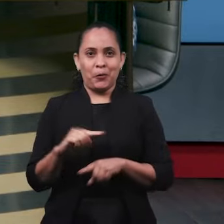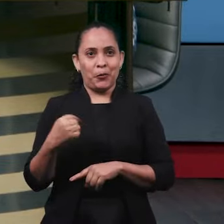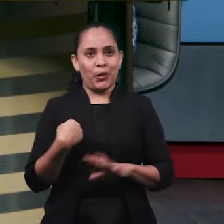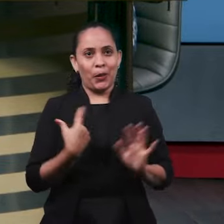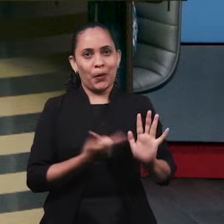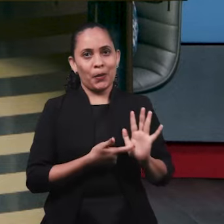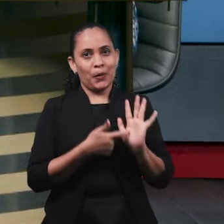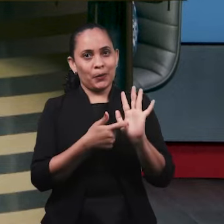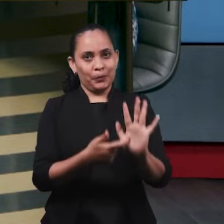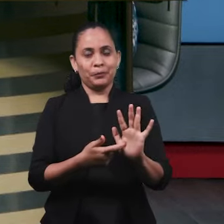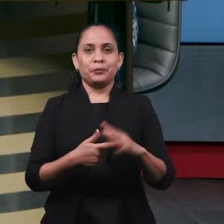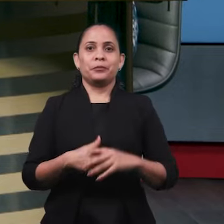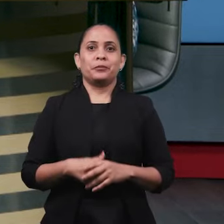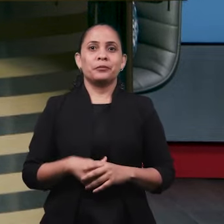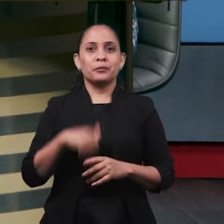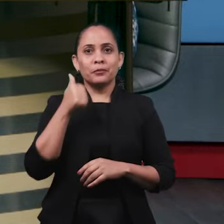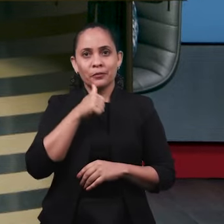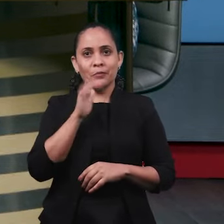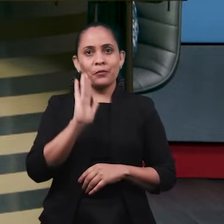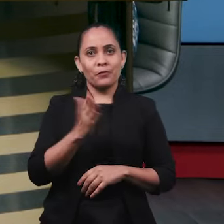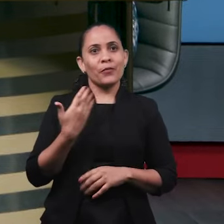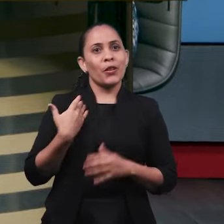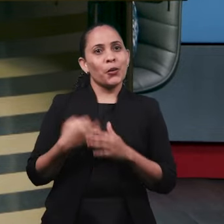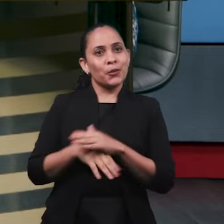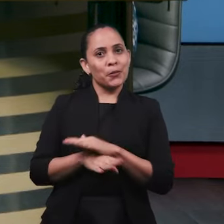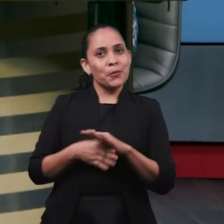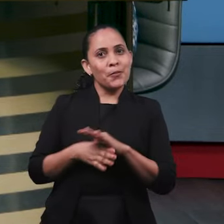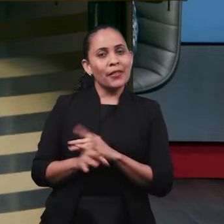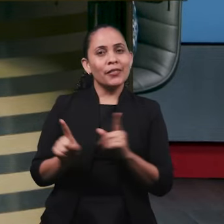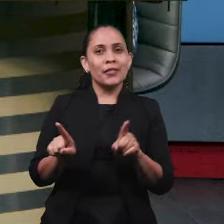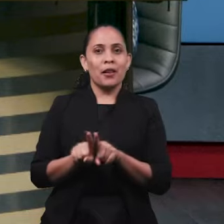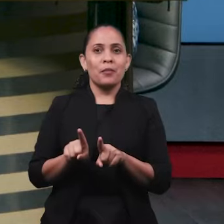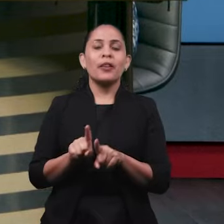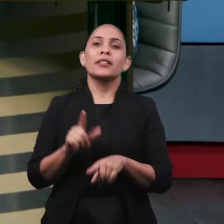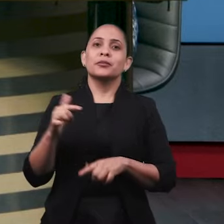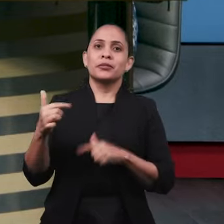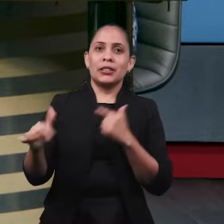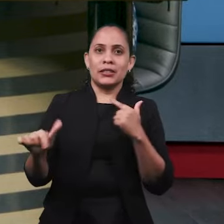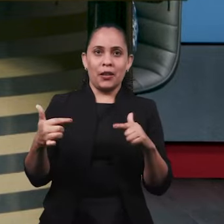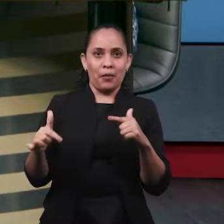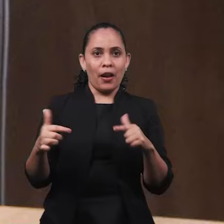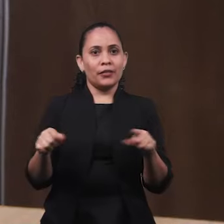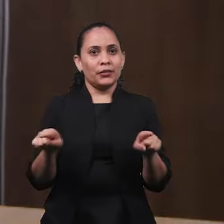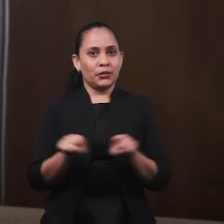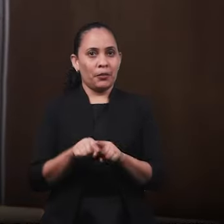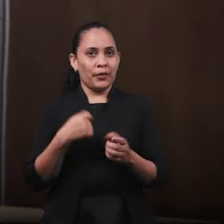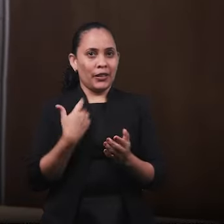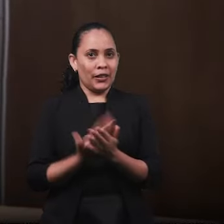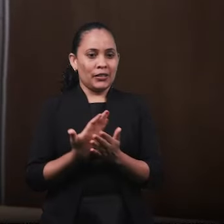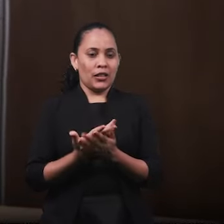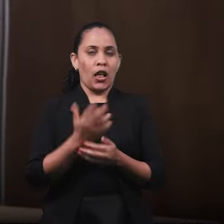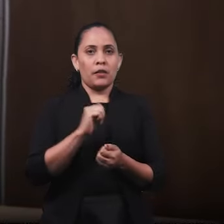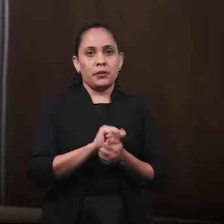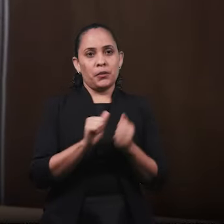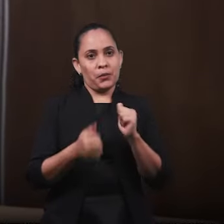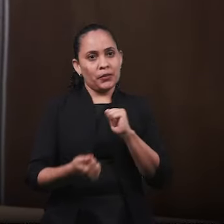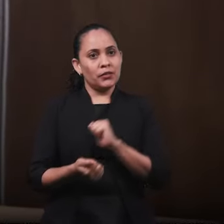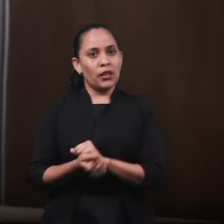Nós traremos aqui as nossas irmãs que já estão acostumadas também a lidar com esse trabalho, né, ali as